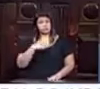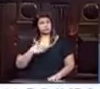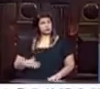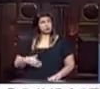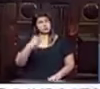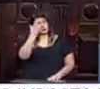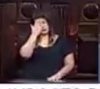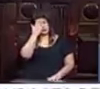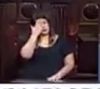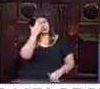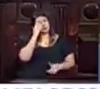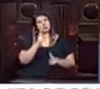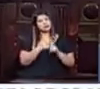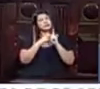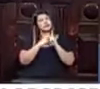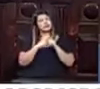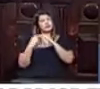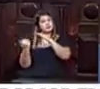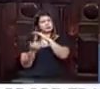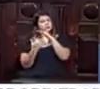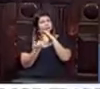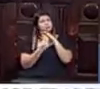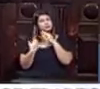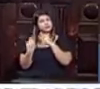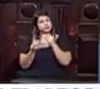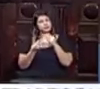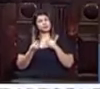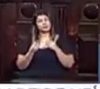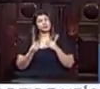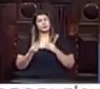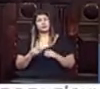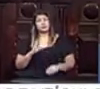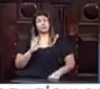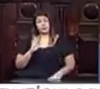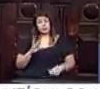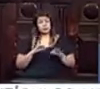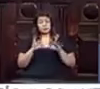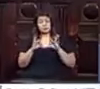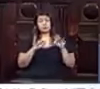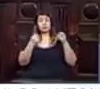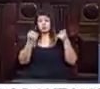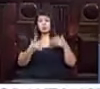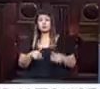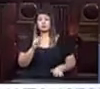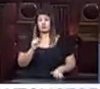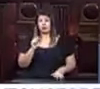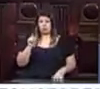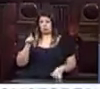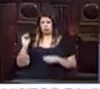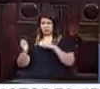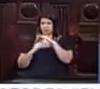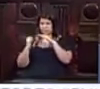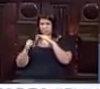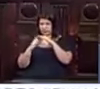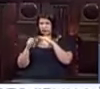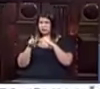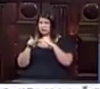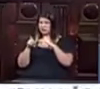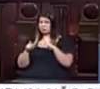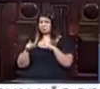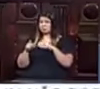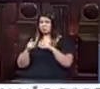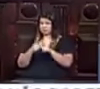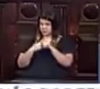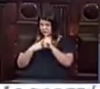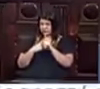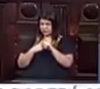concessionárias. O que esse projeto diz é que o Estado vai deixar de cobrar imposto dessas empresas